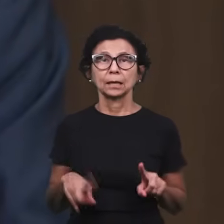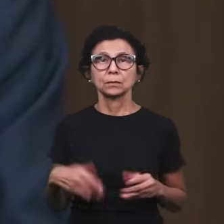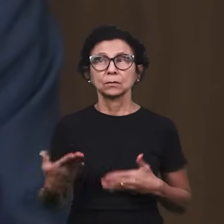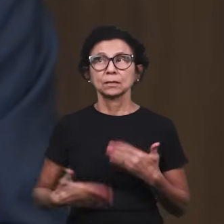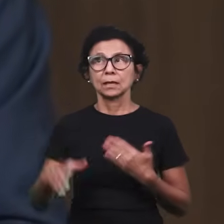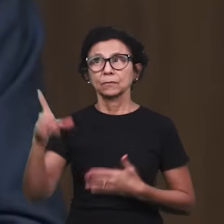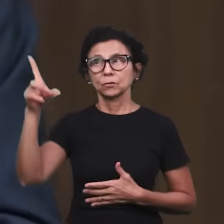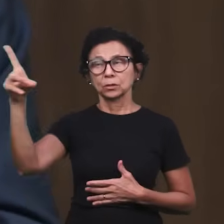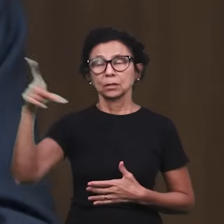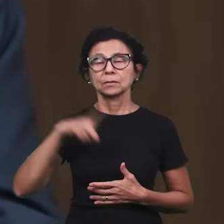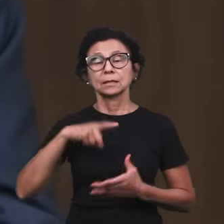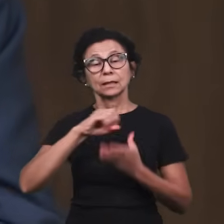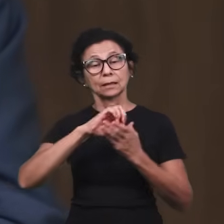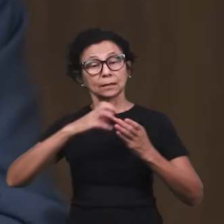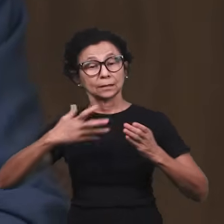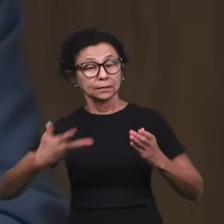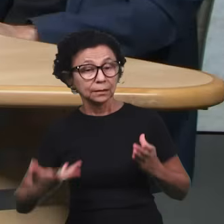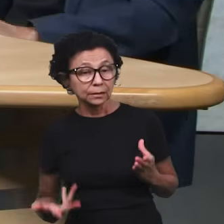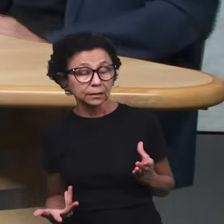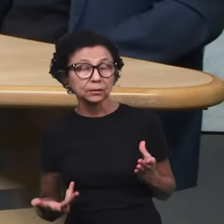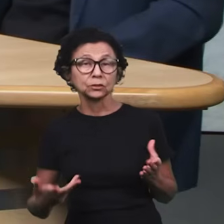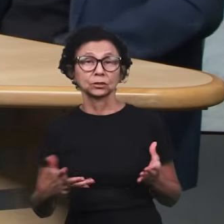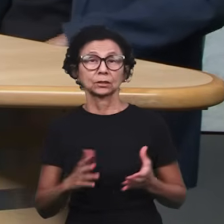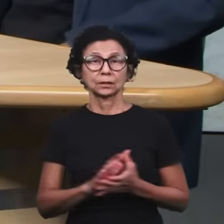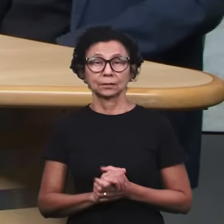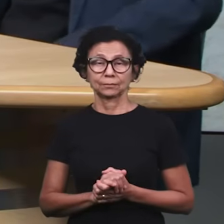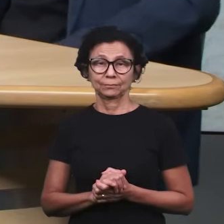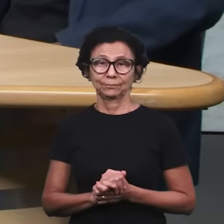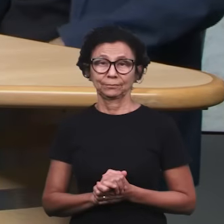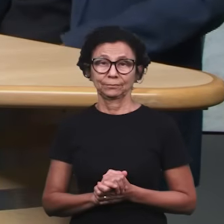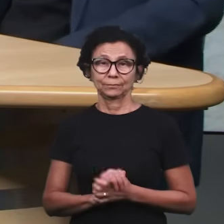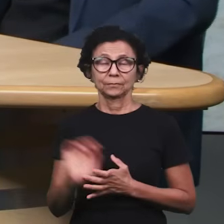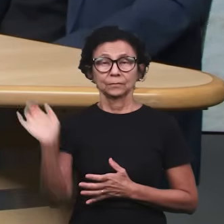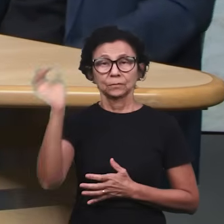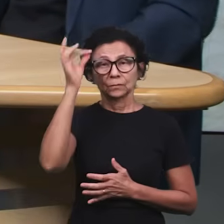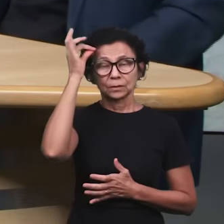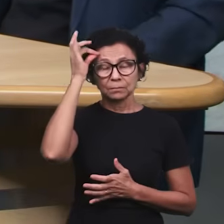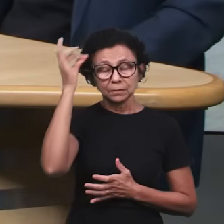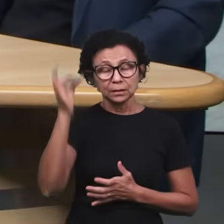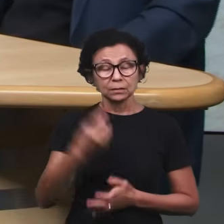característica, ele tem o fruto do Espírito. Exatamente. Glória a Deus. Fruto do Espírito. E